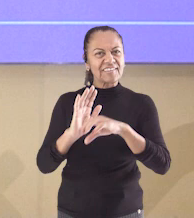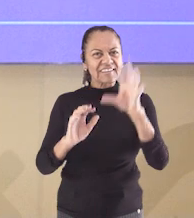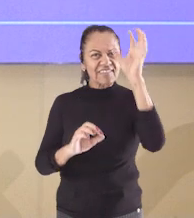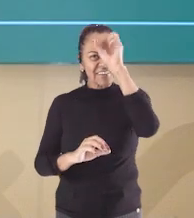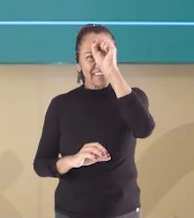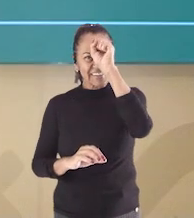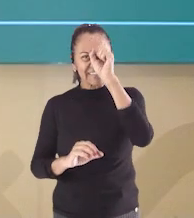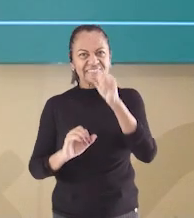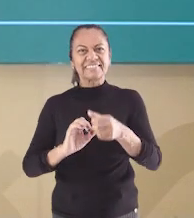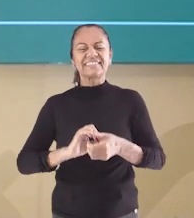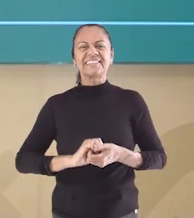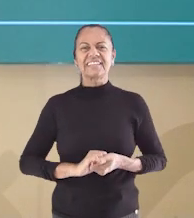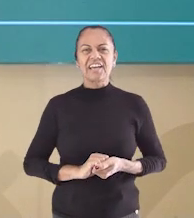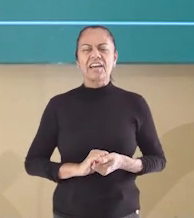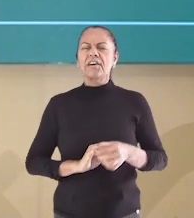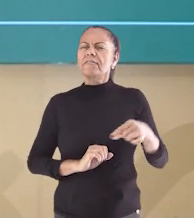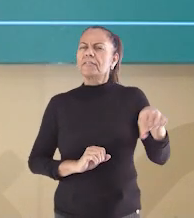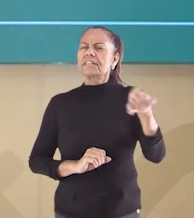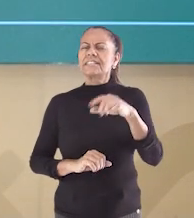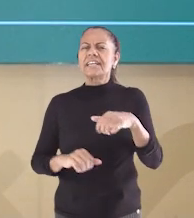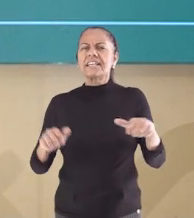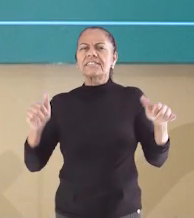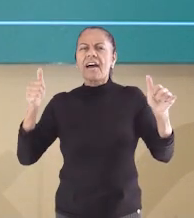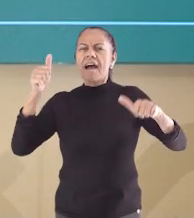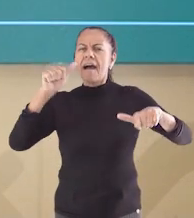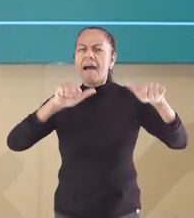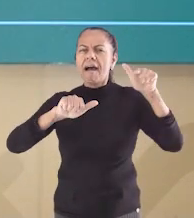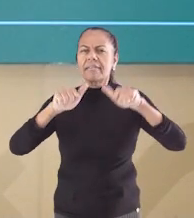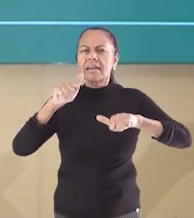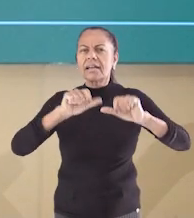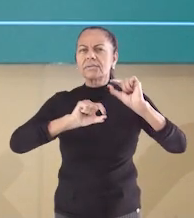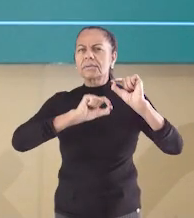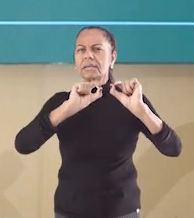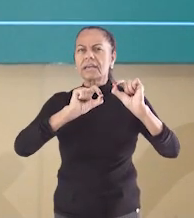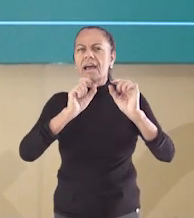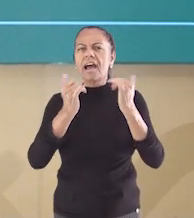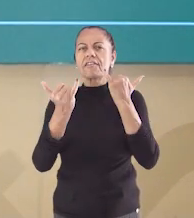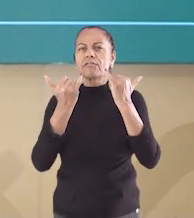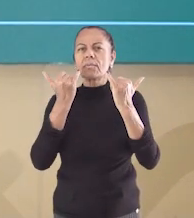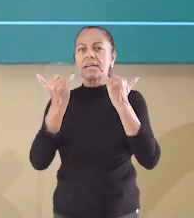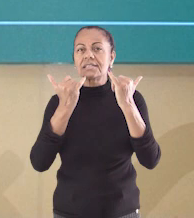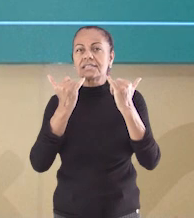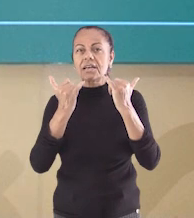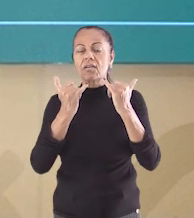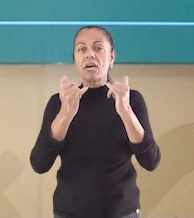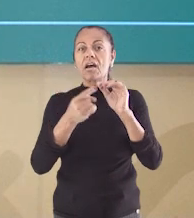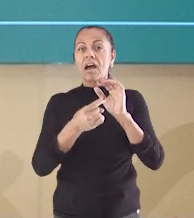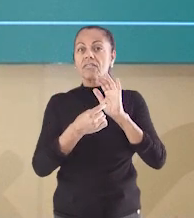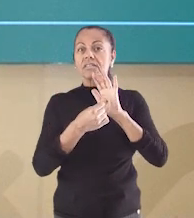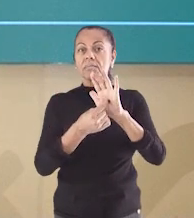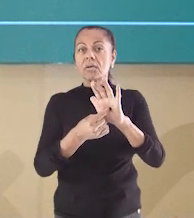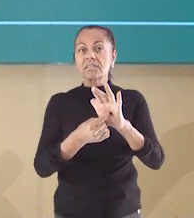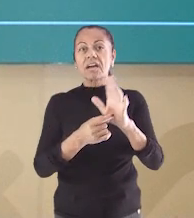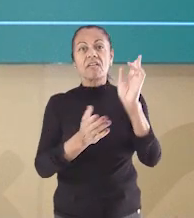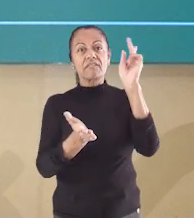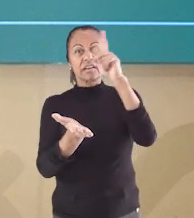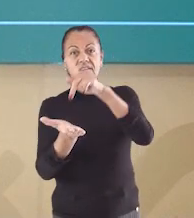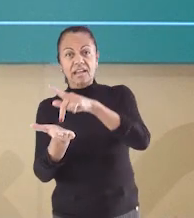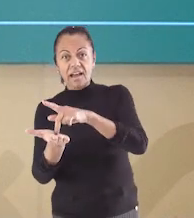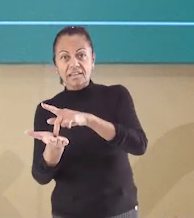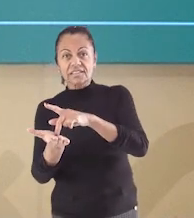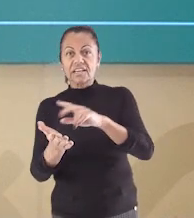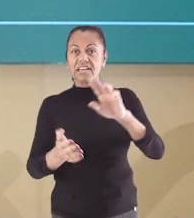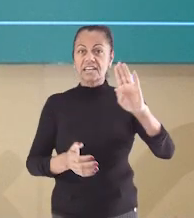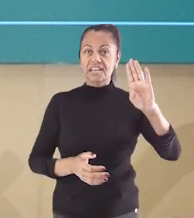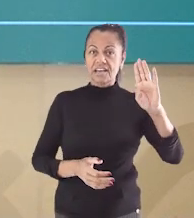aula. Vamos propor uma atividade para ver se realmente você aprendeu o conteúdo proposto nessa